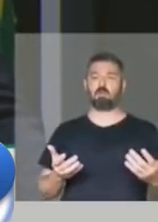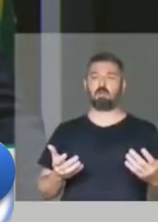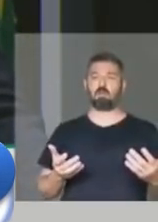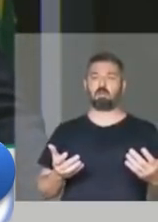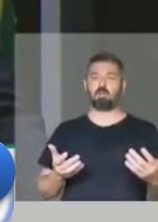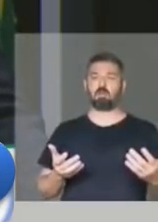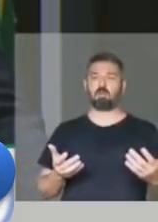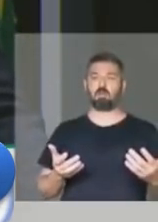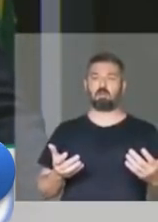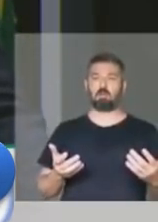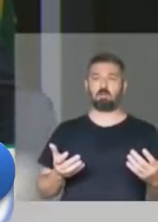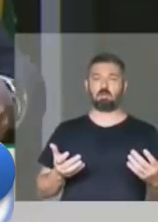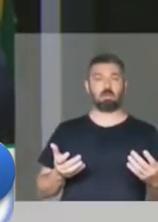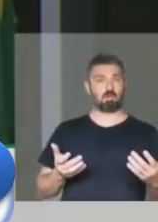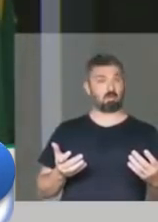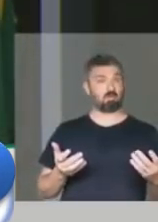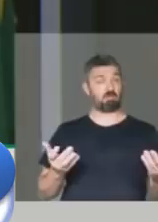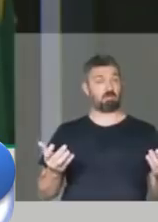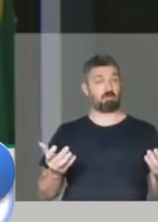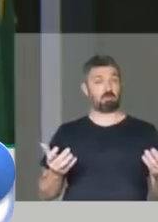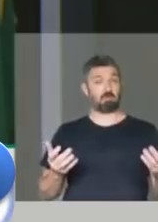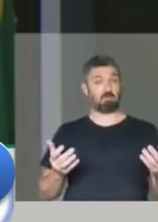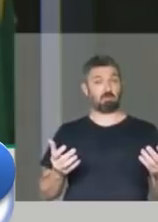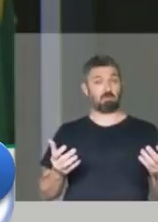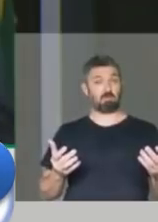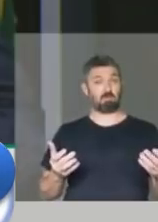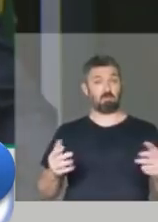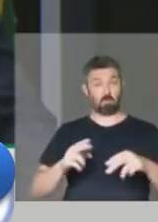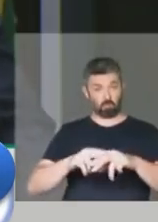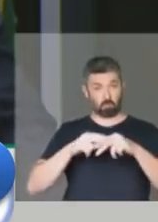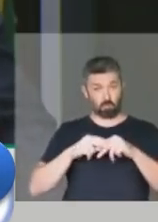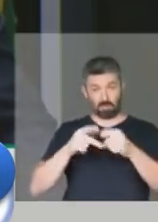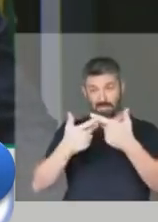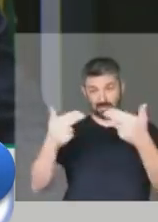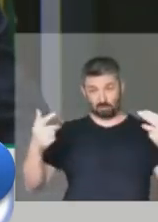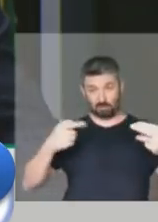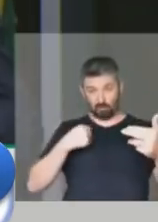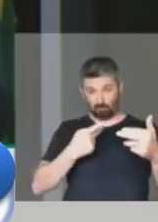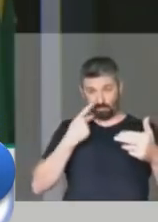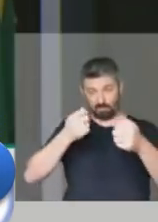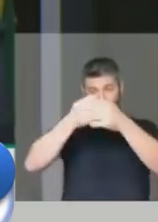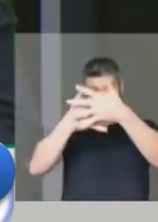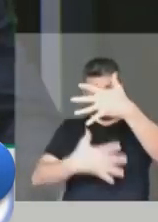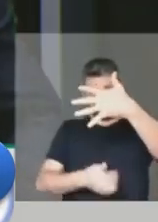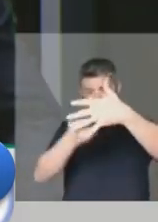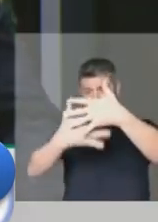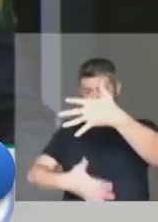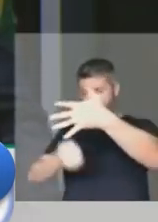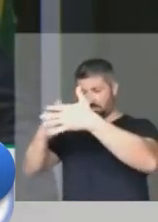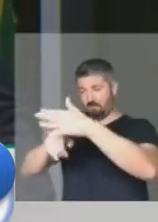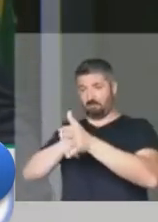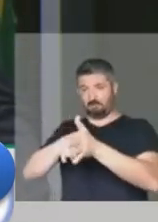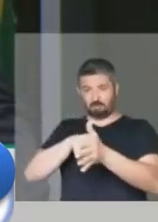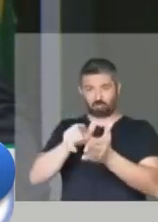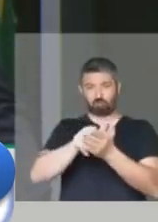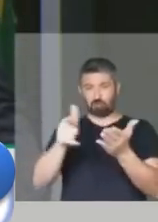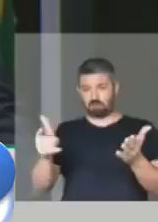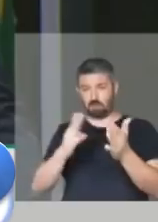poder. A partir de notícias como essas, de investigações que estão